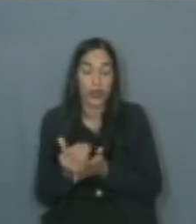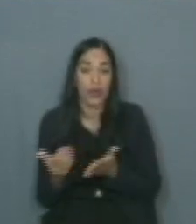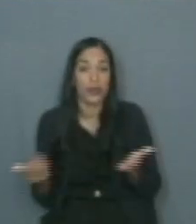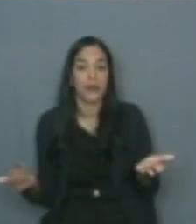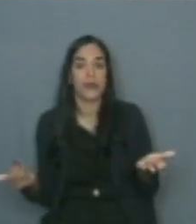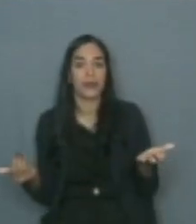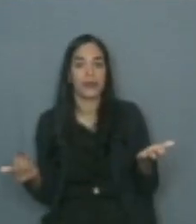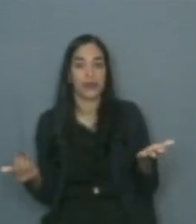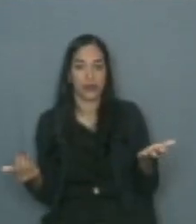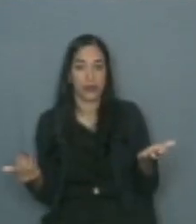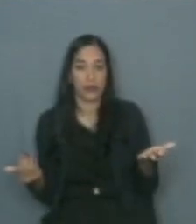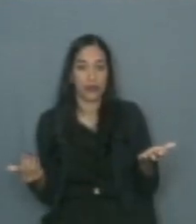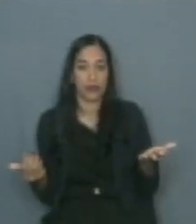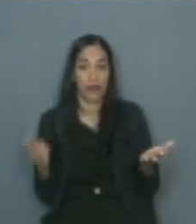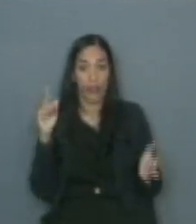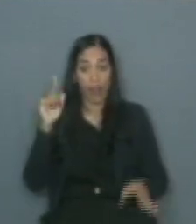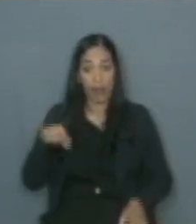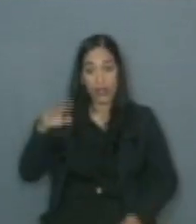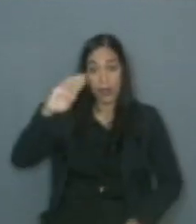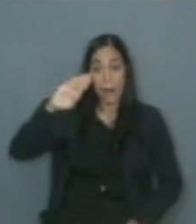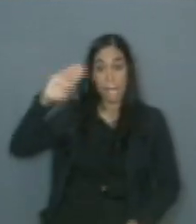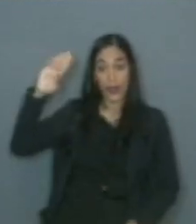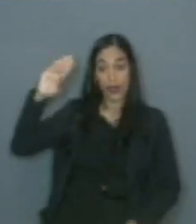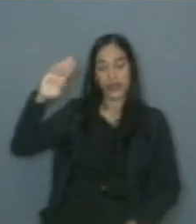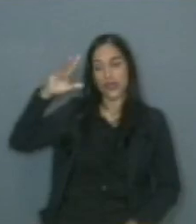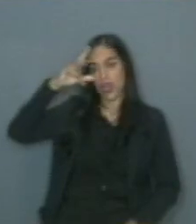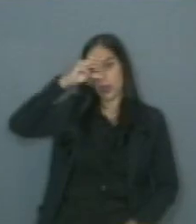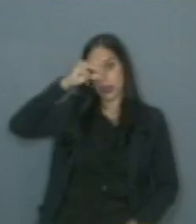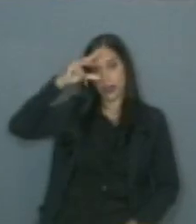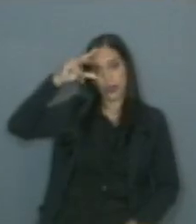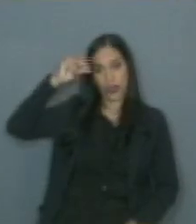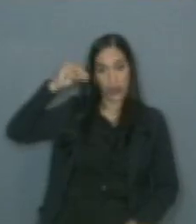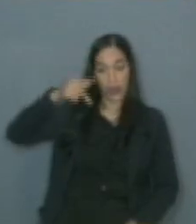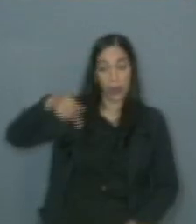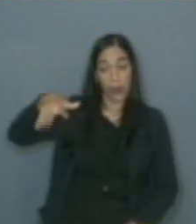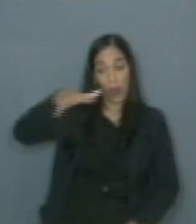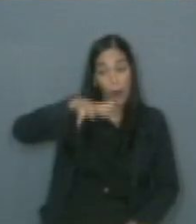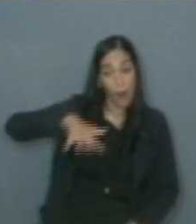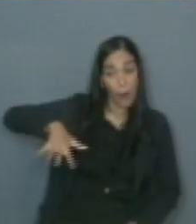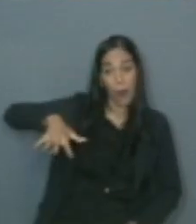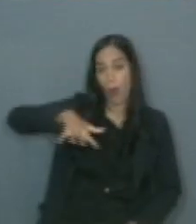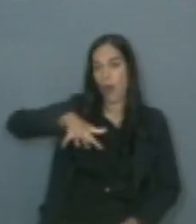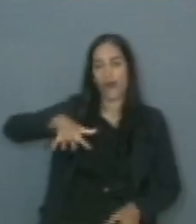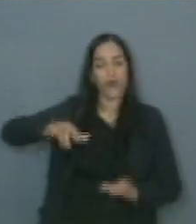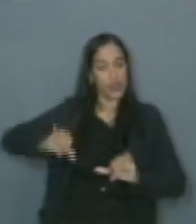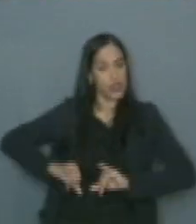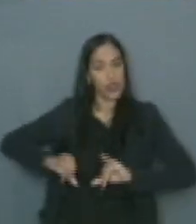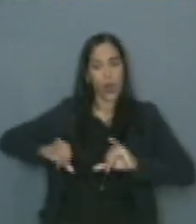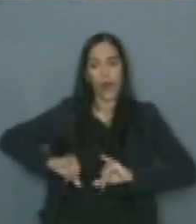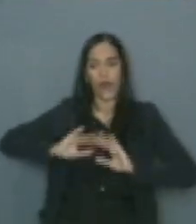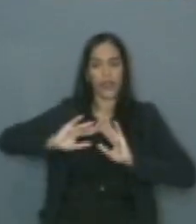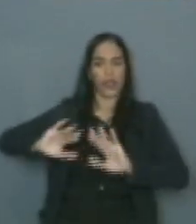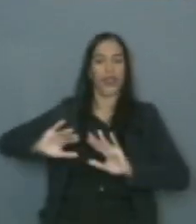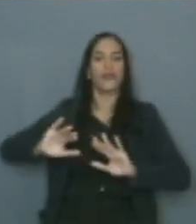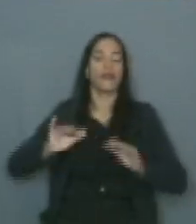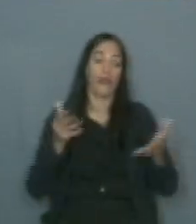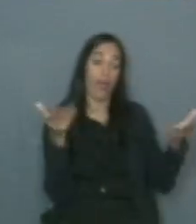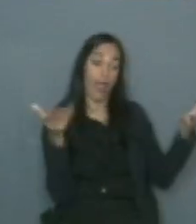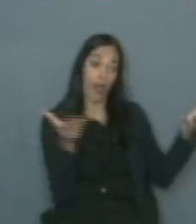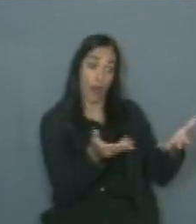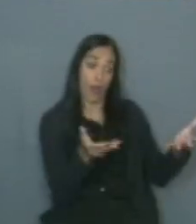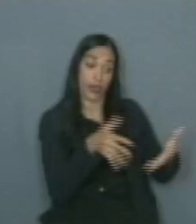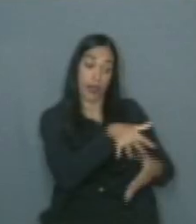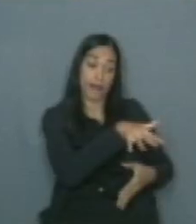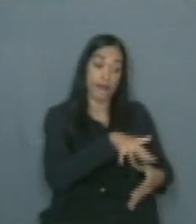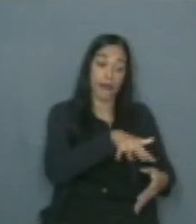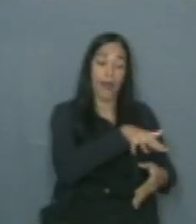Então essa é a prioridade da prefeitura. Para o povo que se... Mas agora, para a